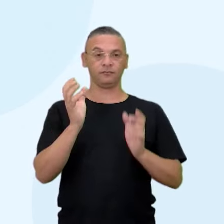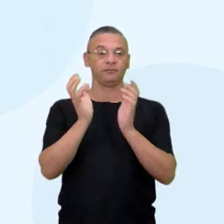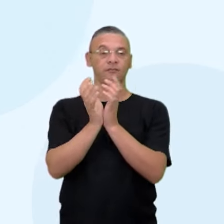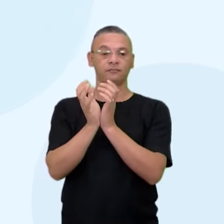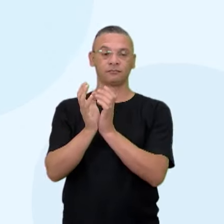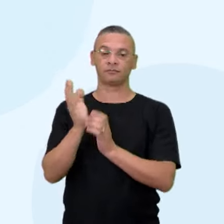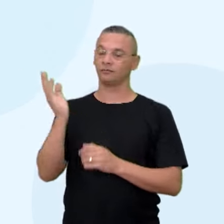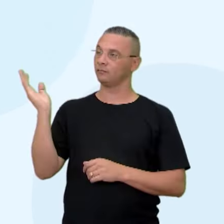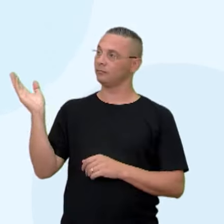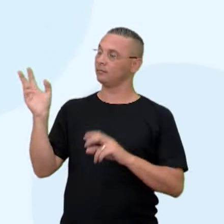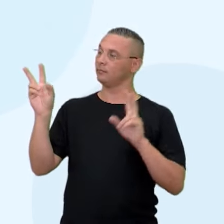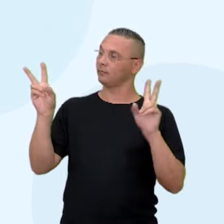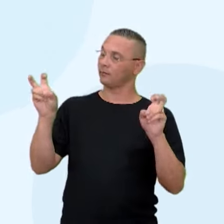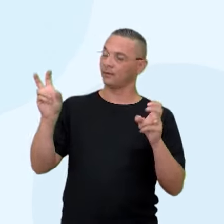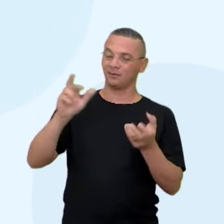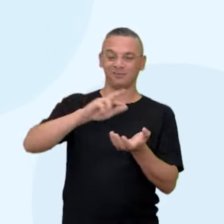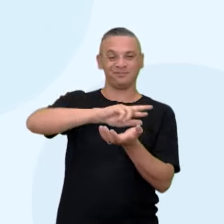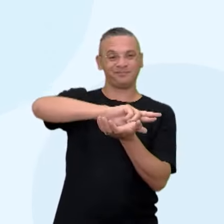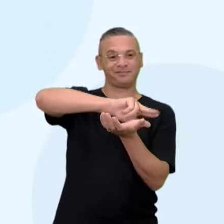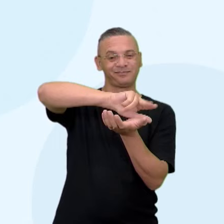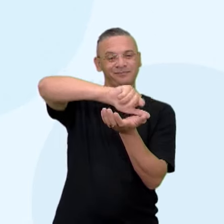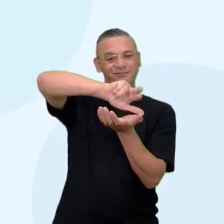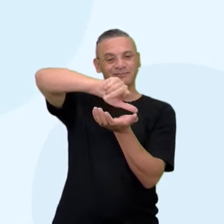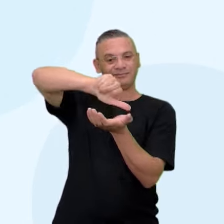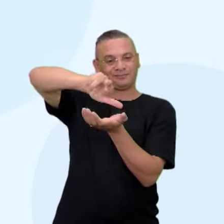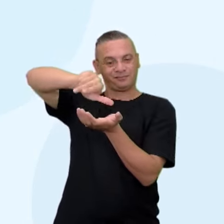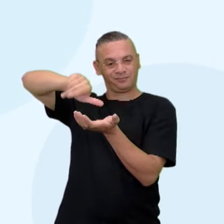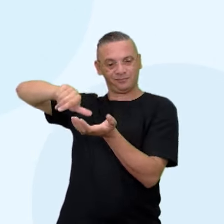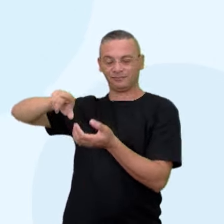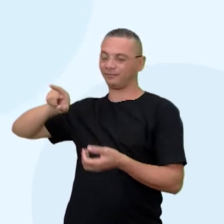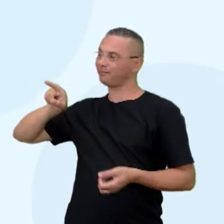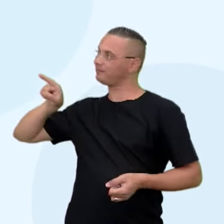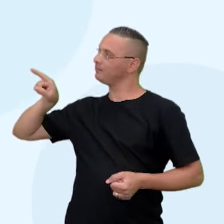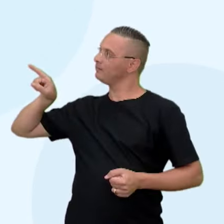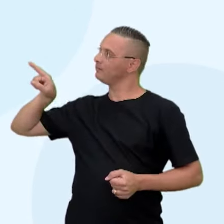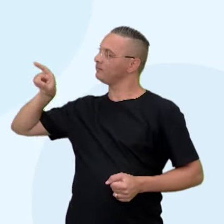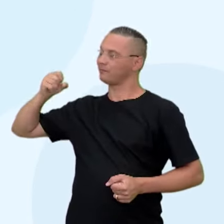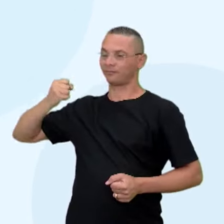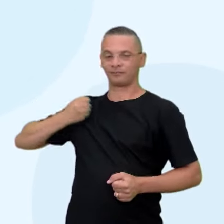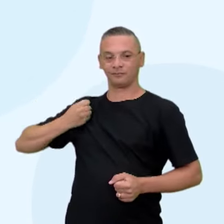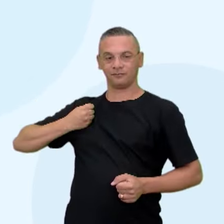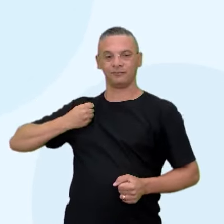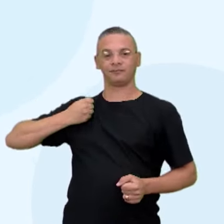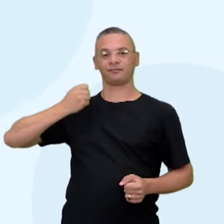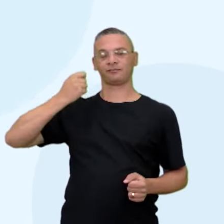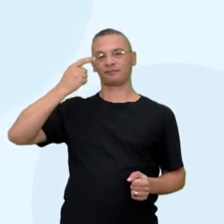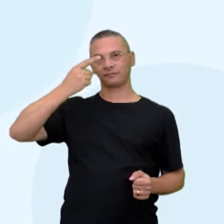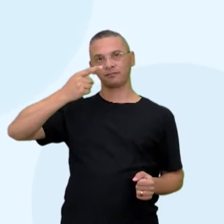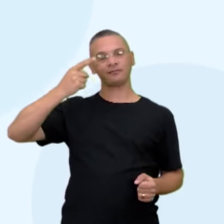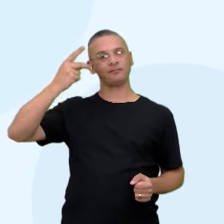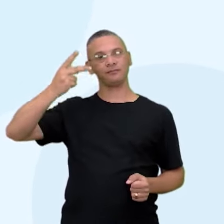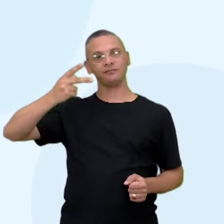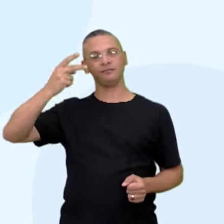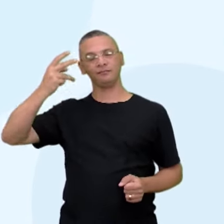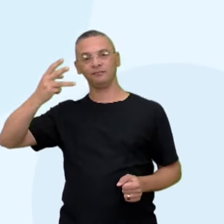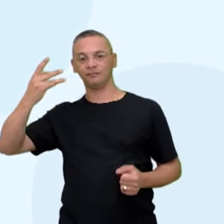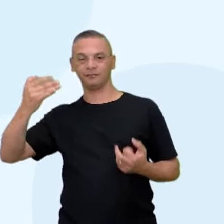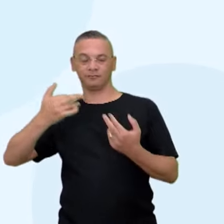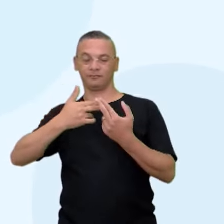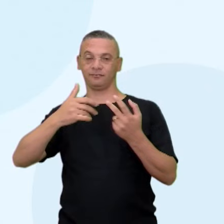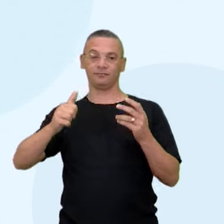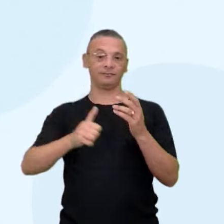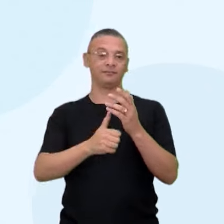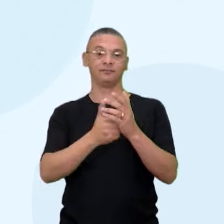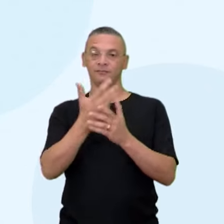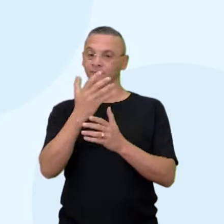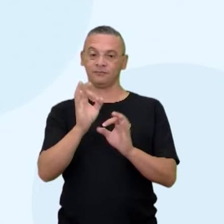aí os temas, olha, temos vários, né? Eu coloquei aí por número, mas os números são relacionados ao tema, não de quantidade, né?